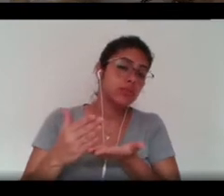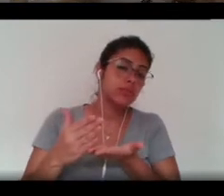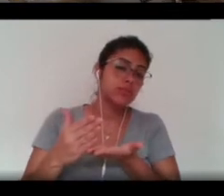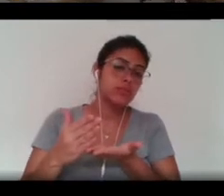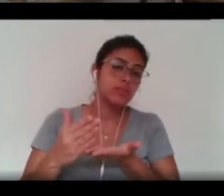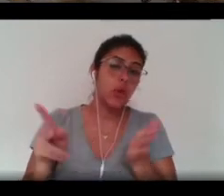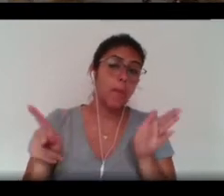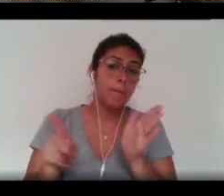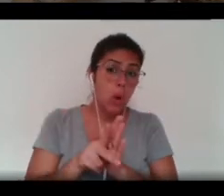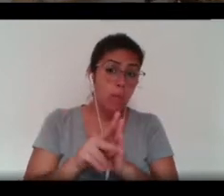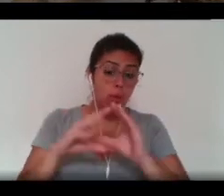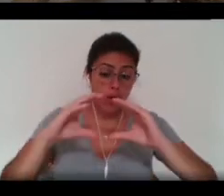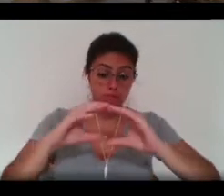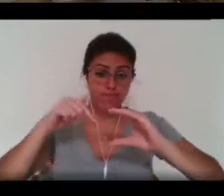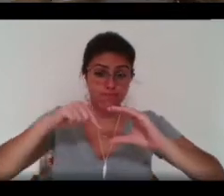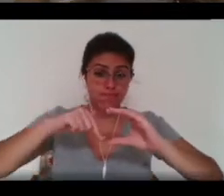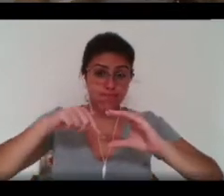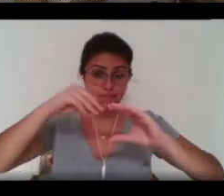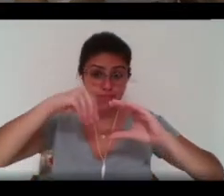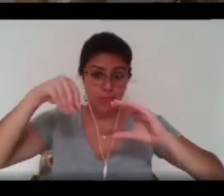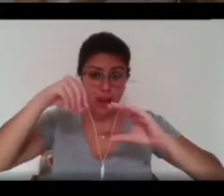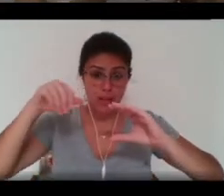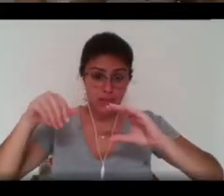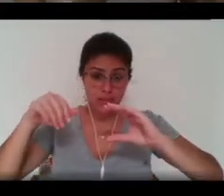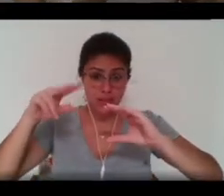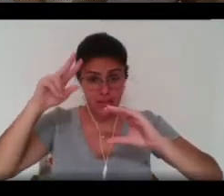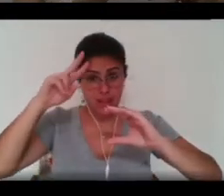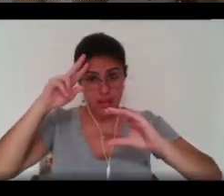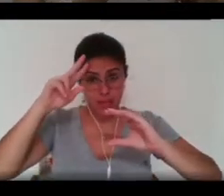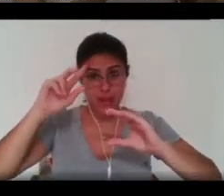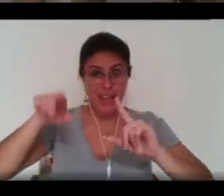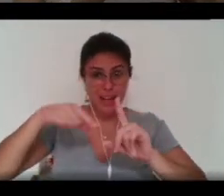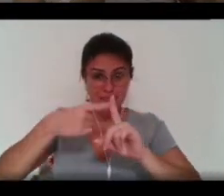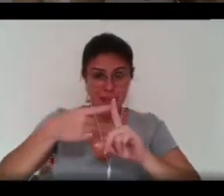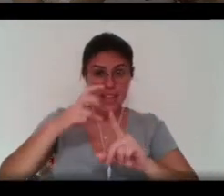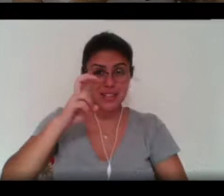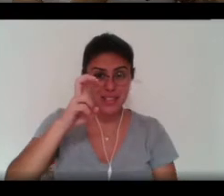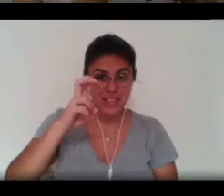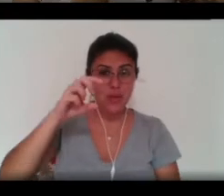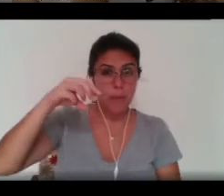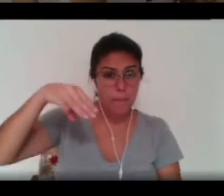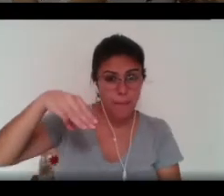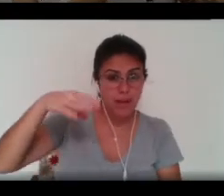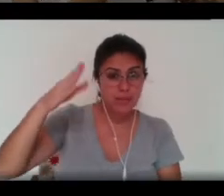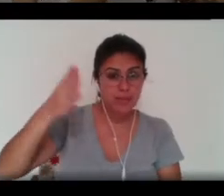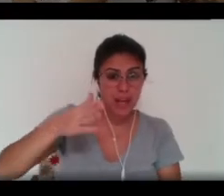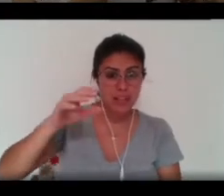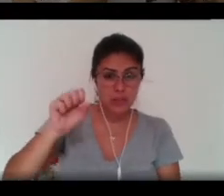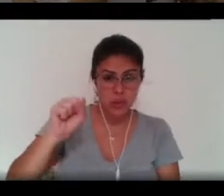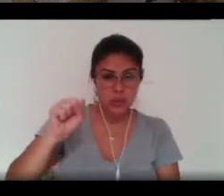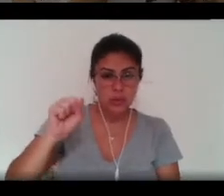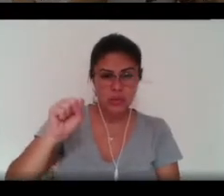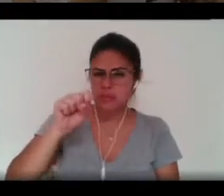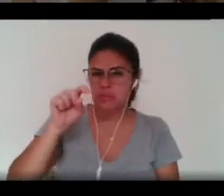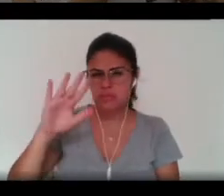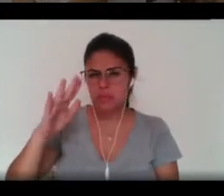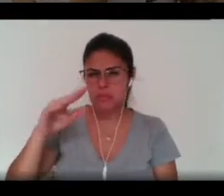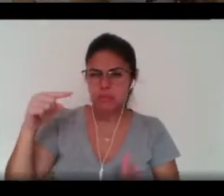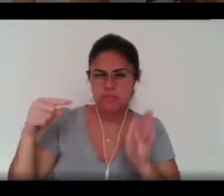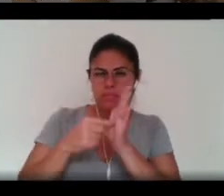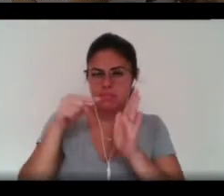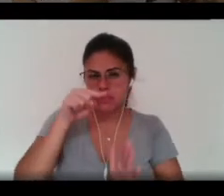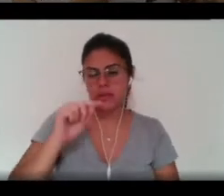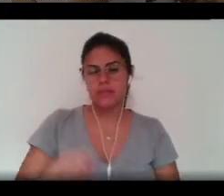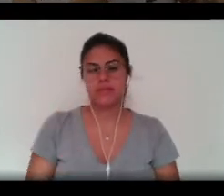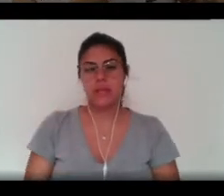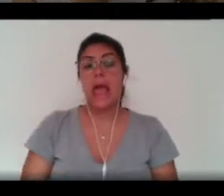Qual que é a velocidade inicial do saco de areia? É mais 5 metros por segundo. Então, a velocidade inicial, ela tá aqui, ó,